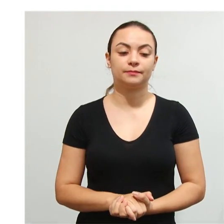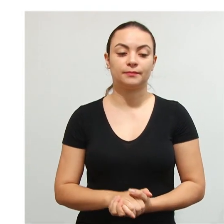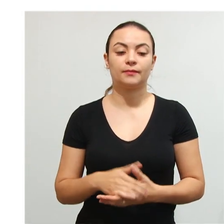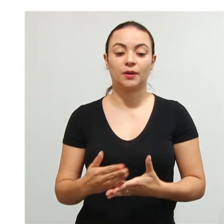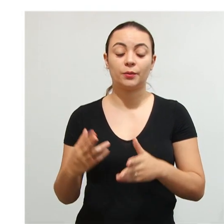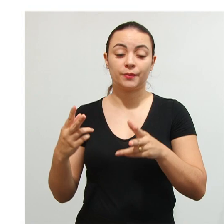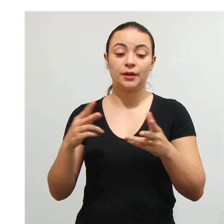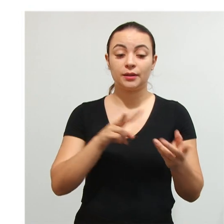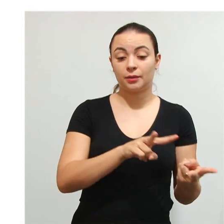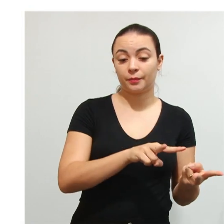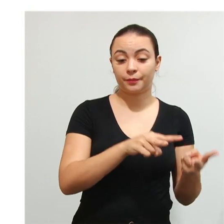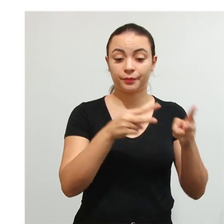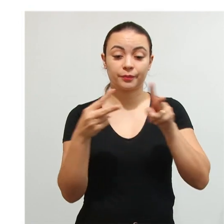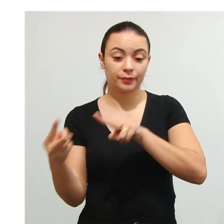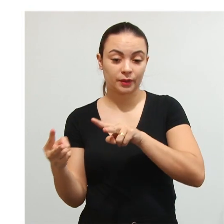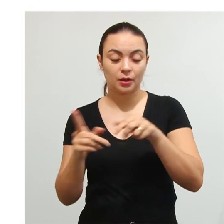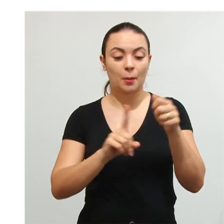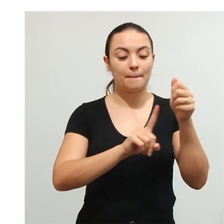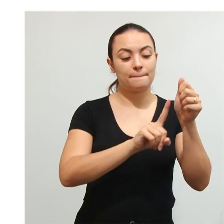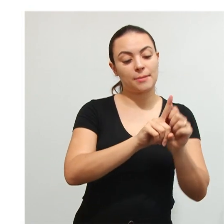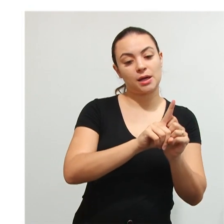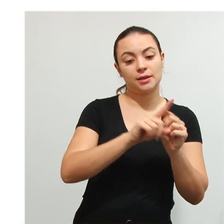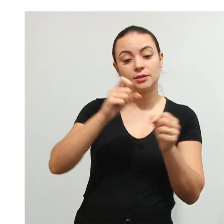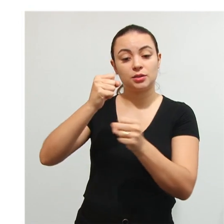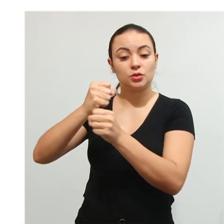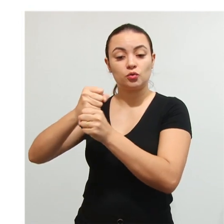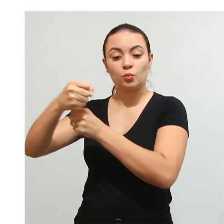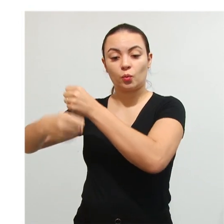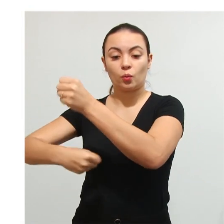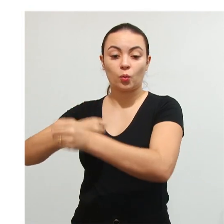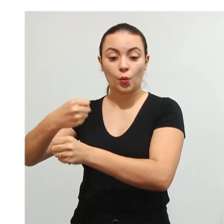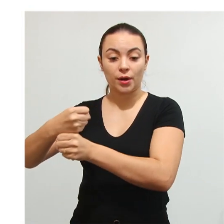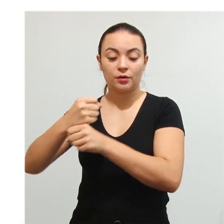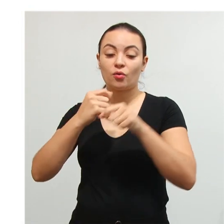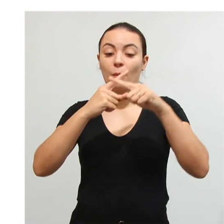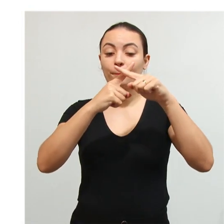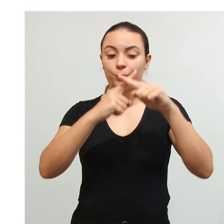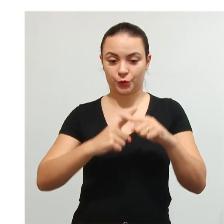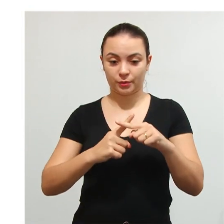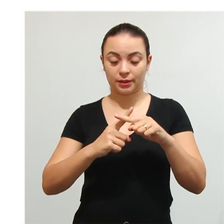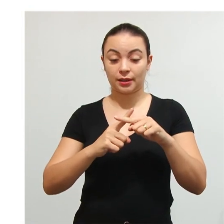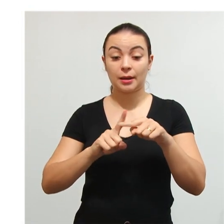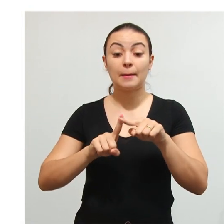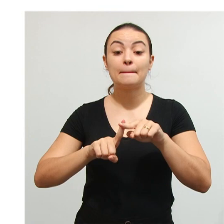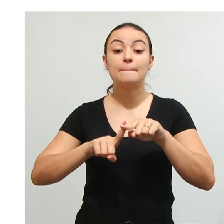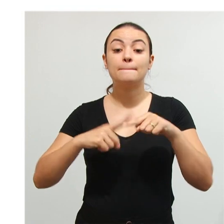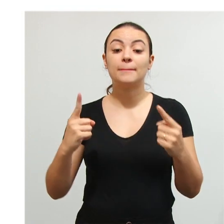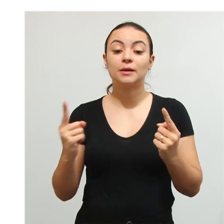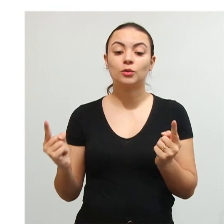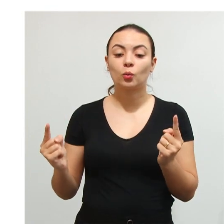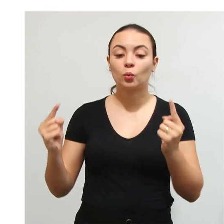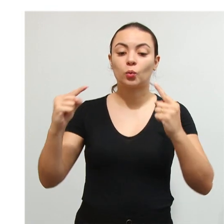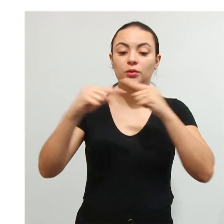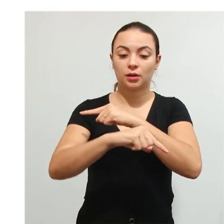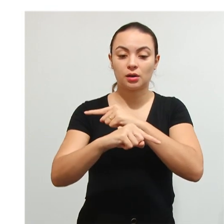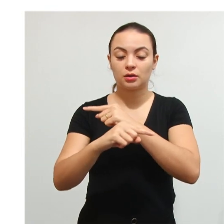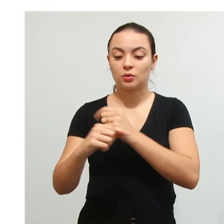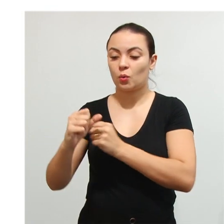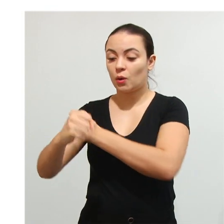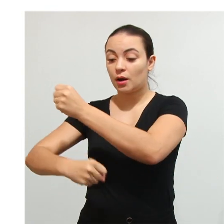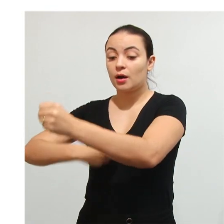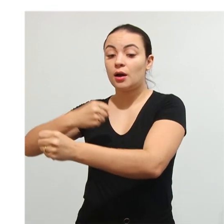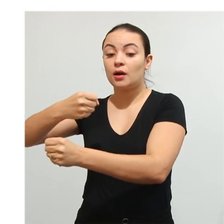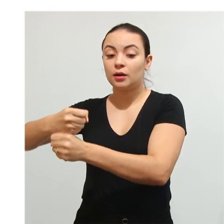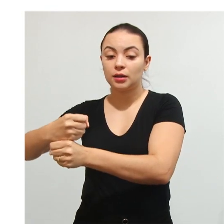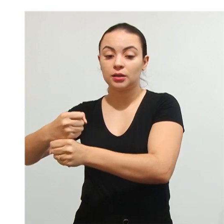maior para uma taxa menor por exemplo de anual para mensal eu vou dividir por 12 para reduzir o valor daquela